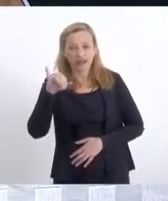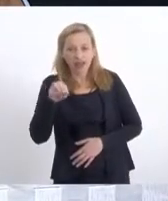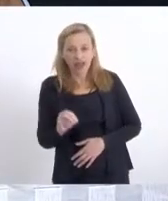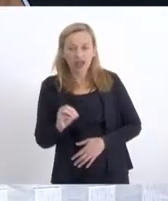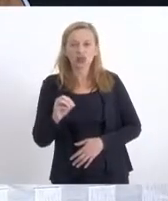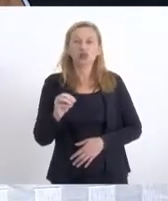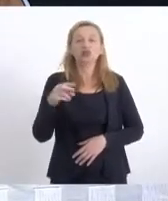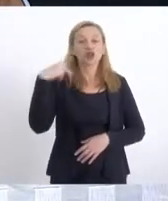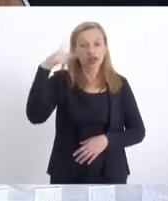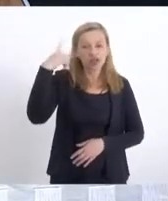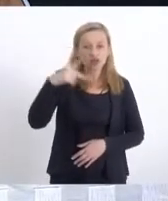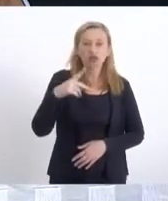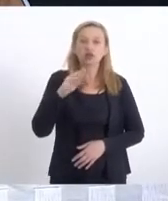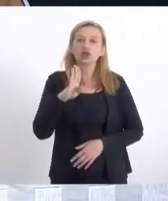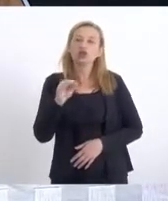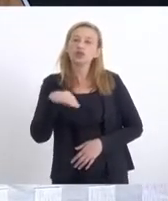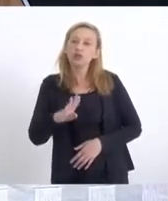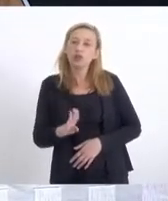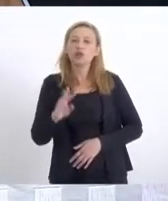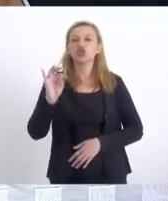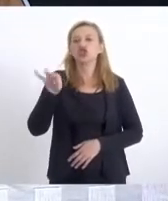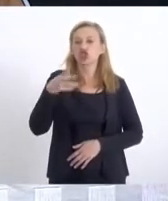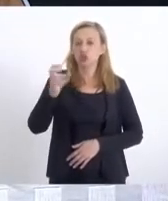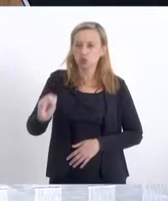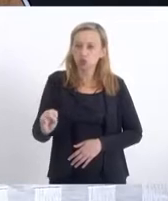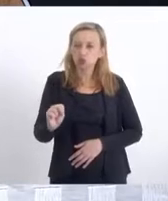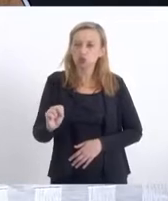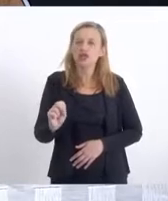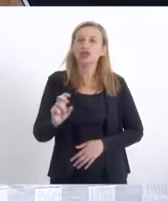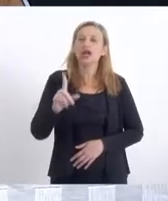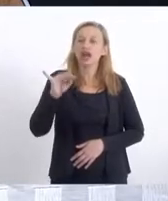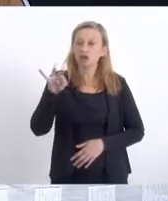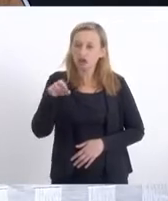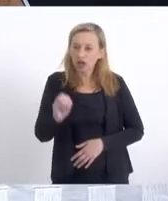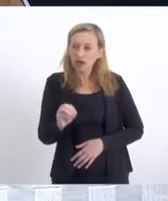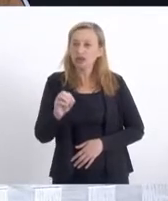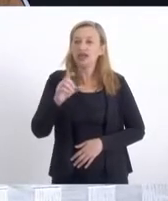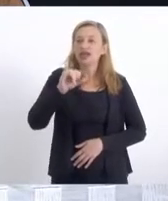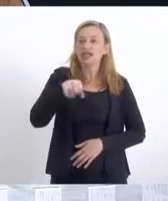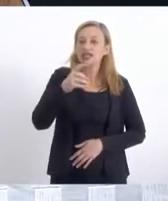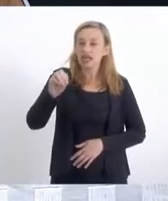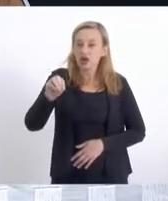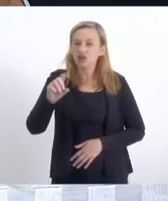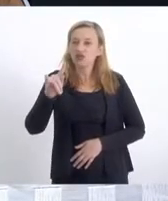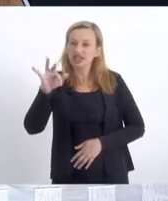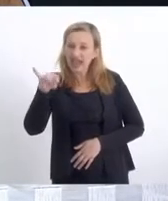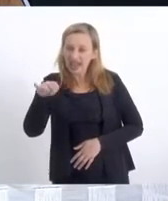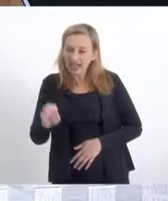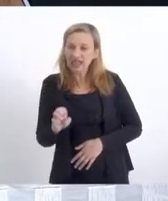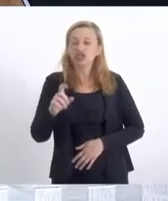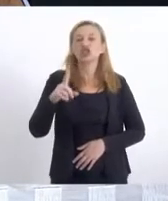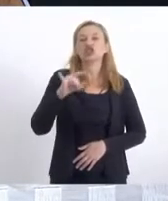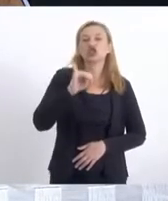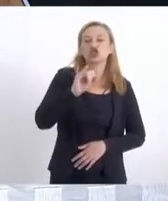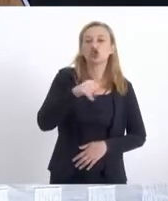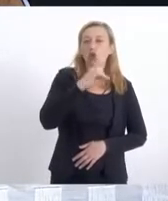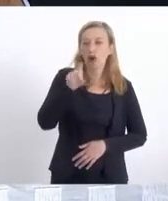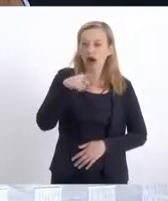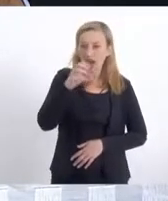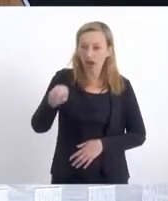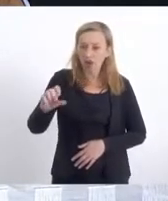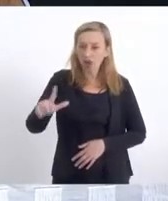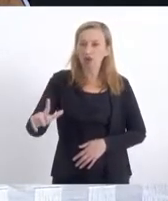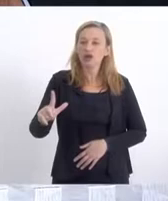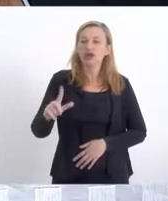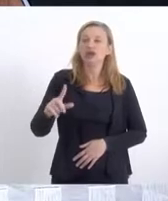Roxinho, vereador de Bom Jesus de Tabapuana, Leonardo Peçanha, vereador de São Fidélis, Joel, enfermeiro, presidente da Câmara de